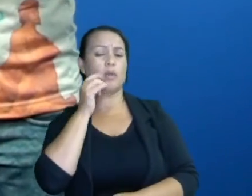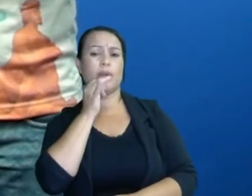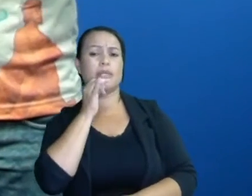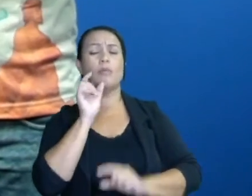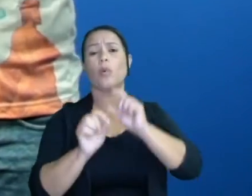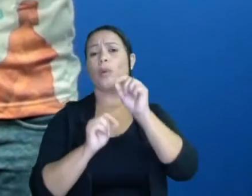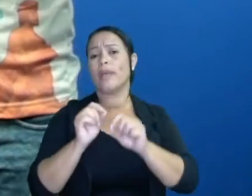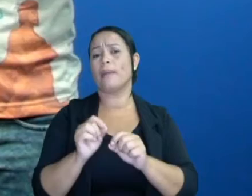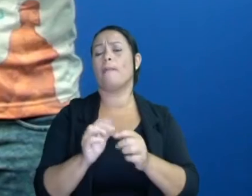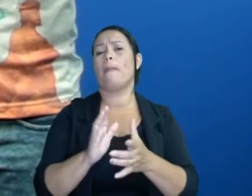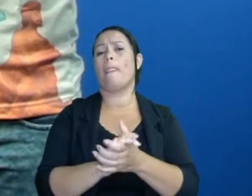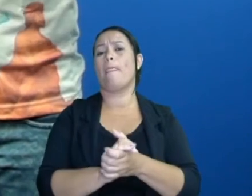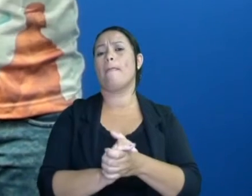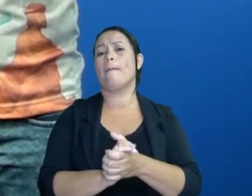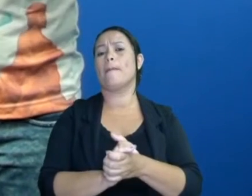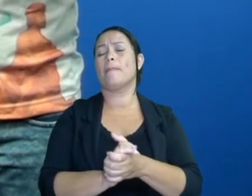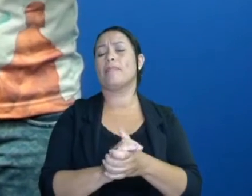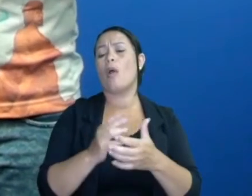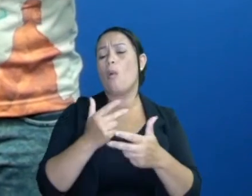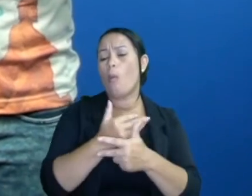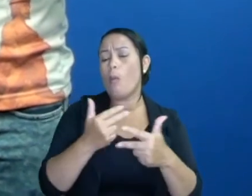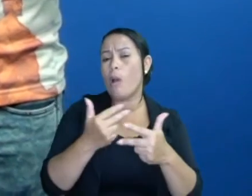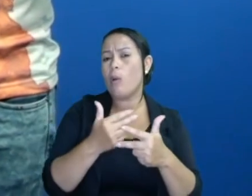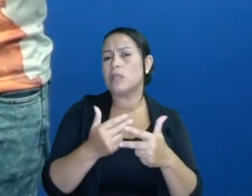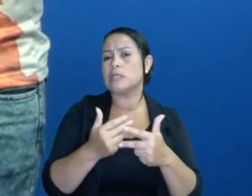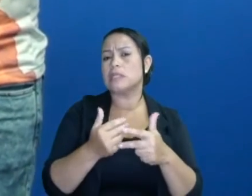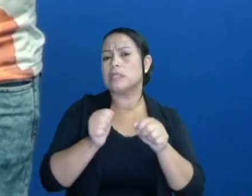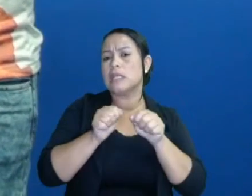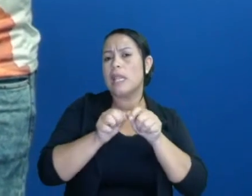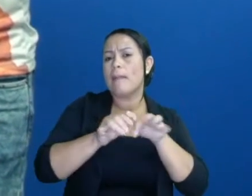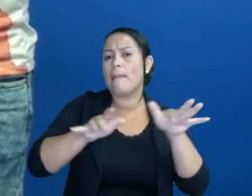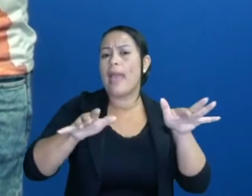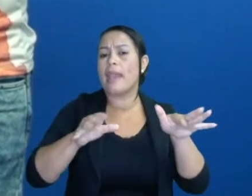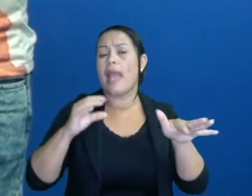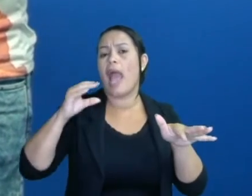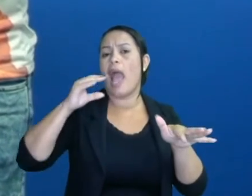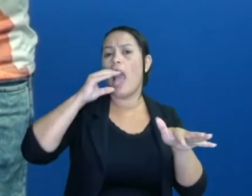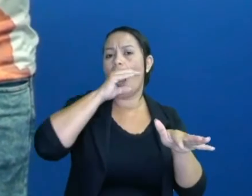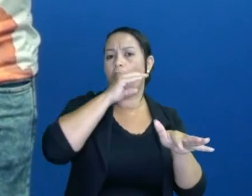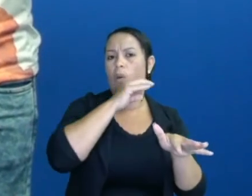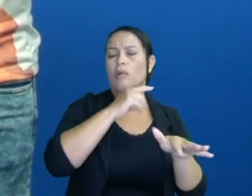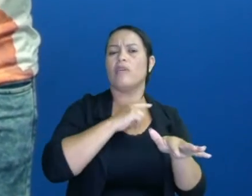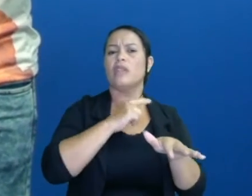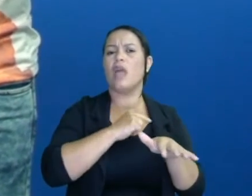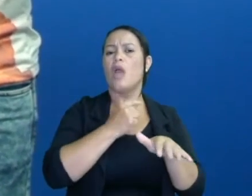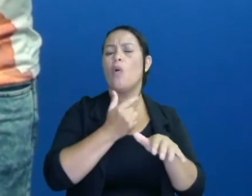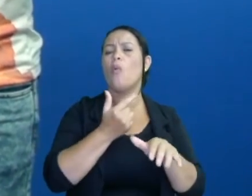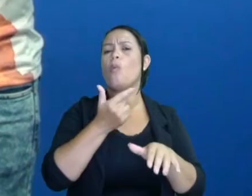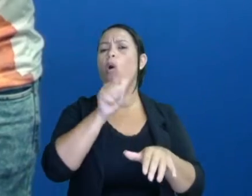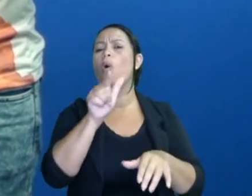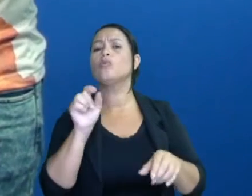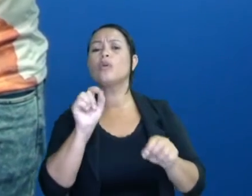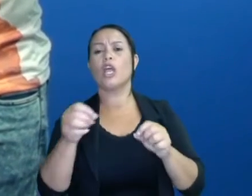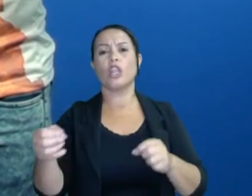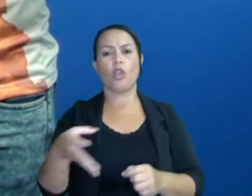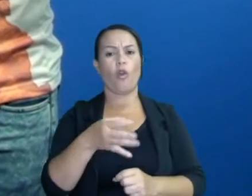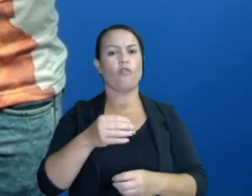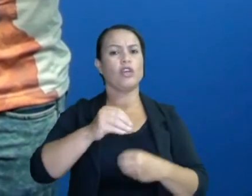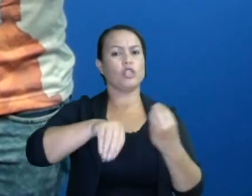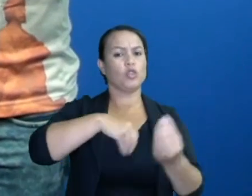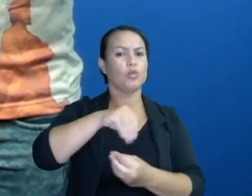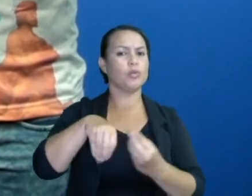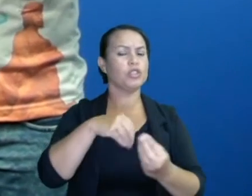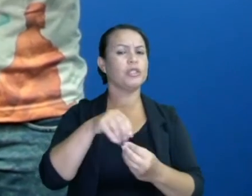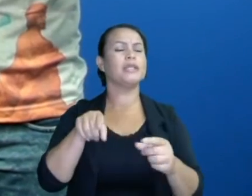uma fagulha, algo que libere calor. A partir disso haverá uma outra substância chamada combustível, que